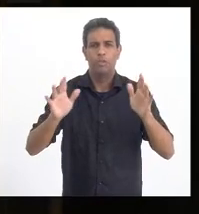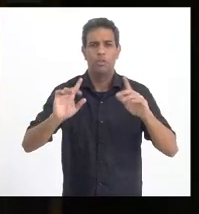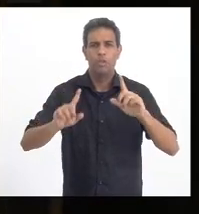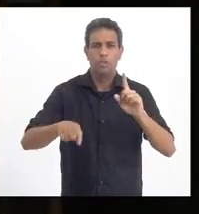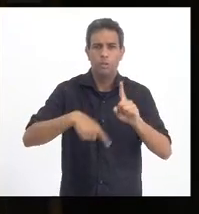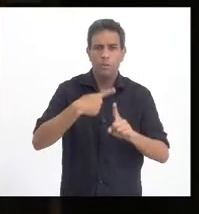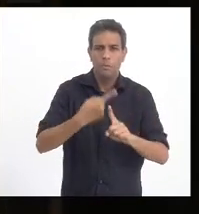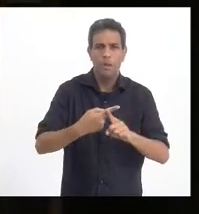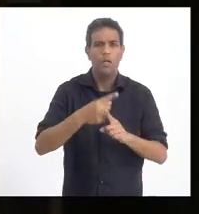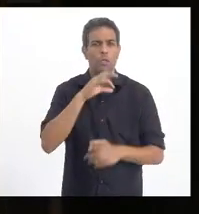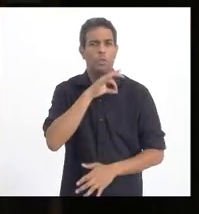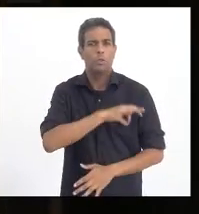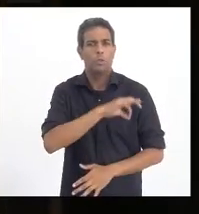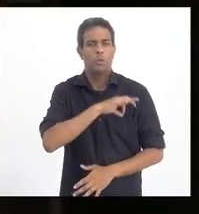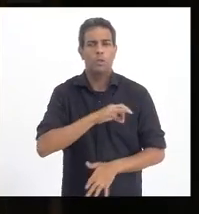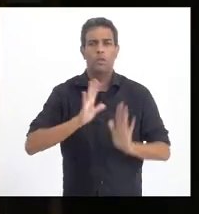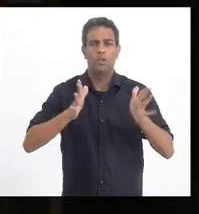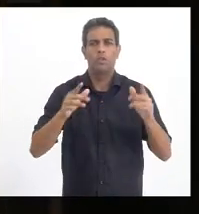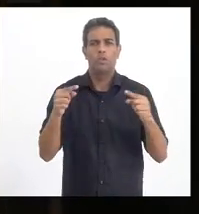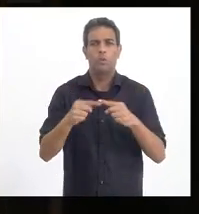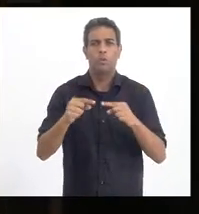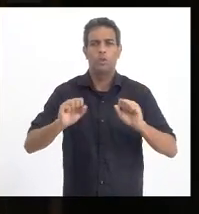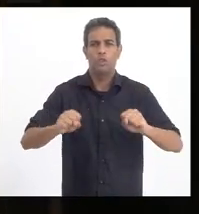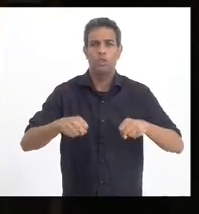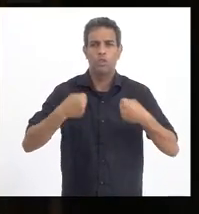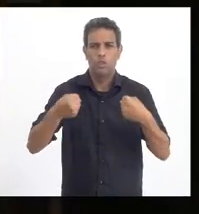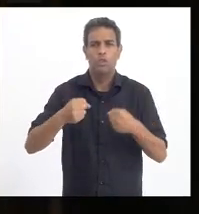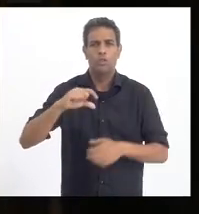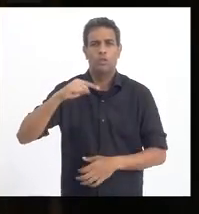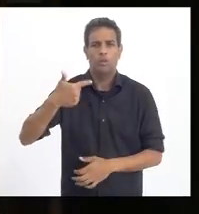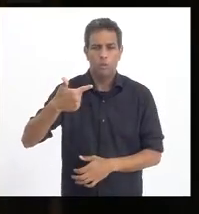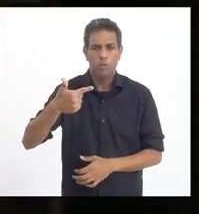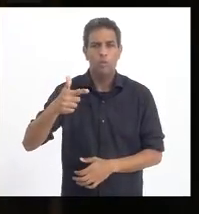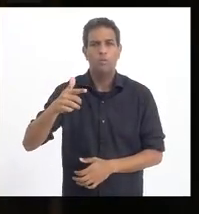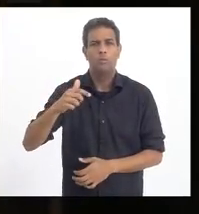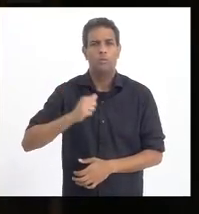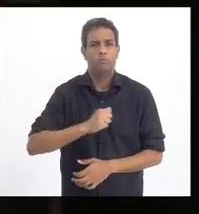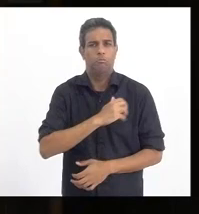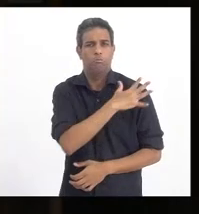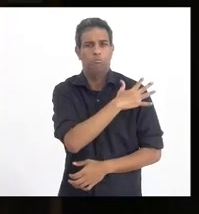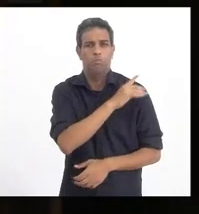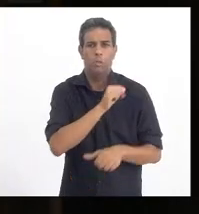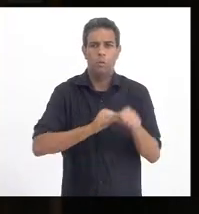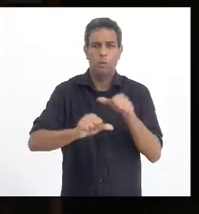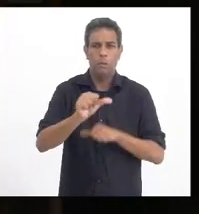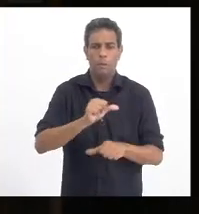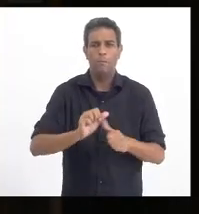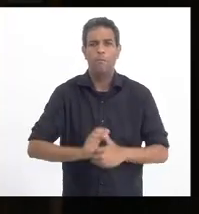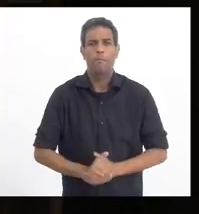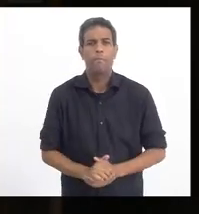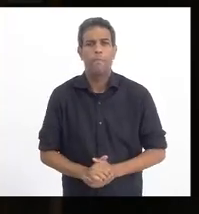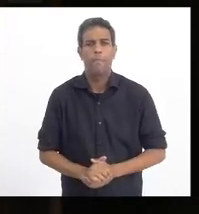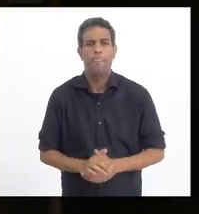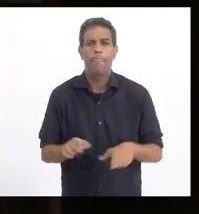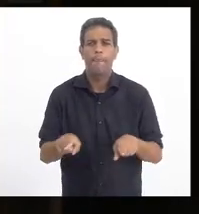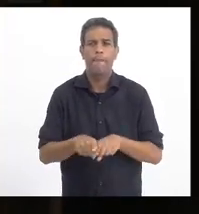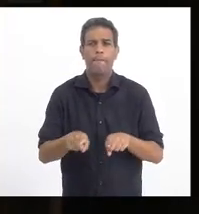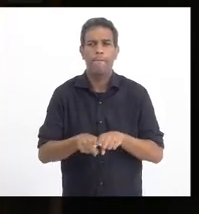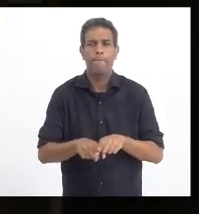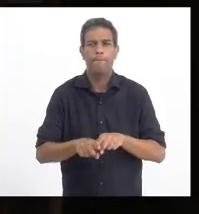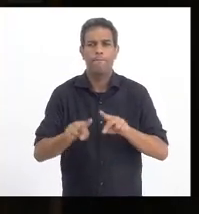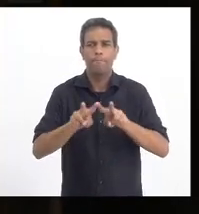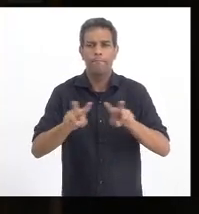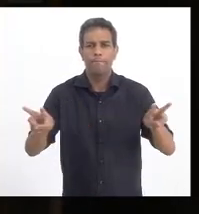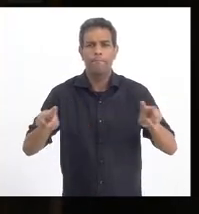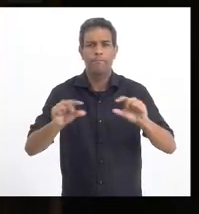soldo de primeiro-tenente por quê Porque ele tinha ao direito a segundo-tenente e uma melhoria de reforma primeiro-tenente ele ia ele